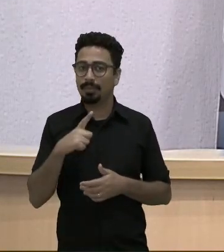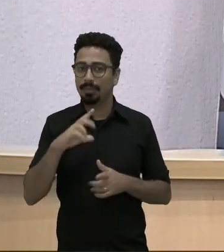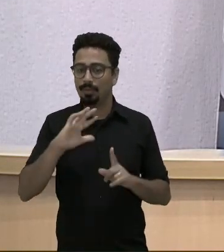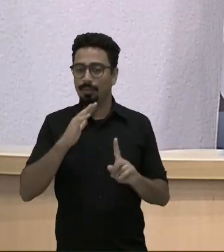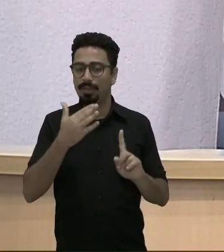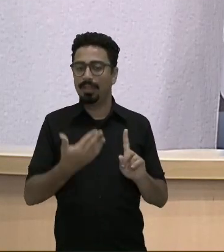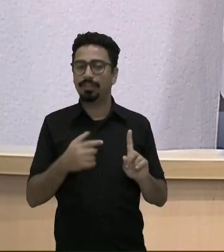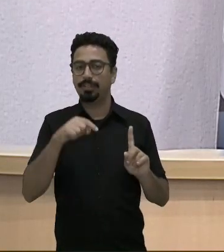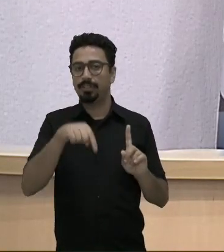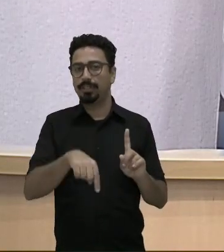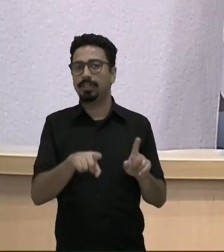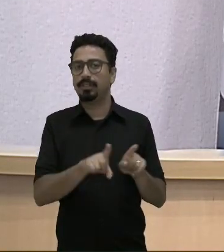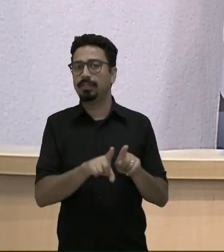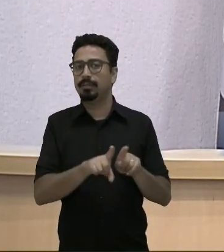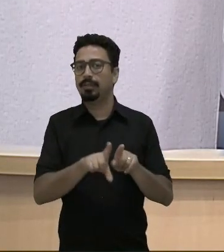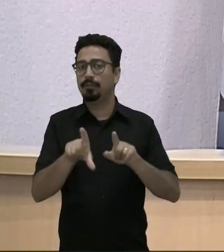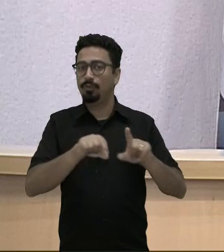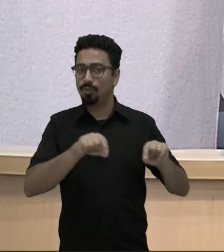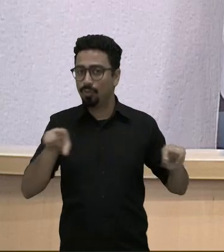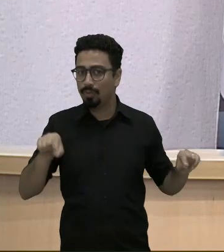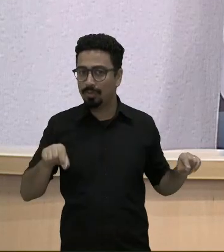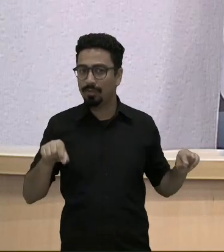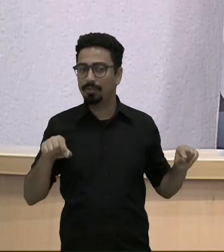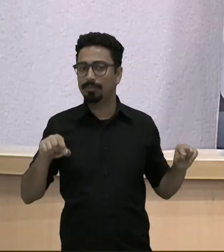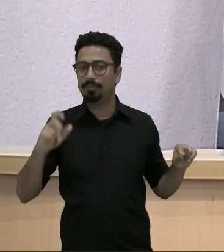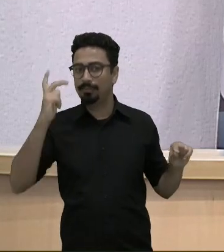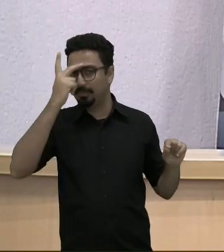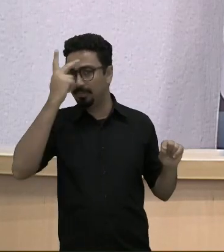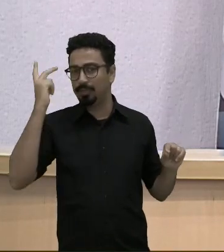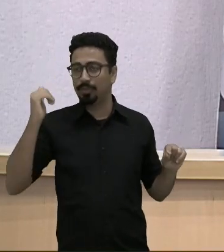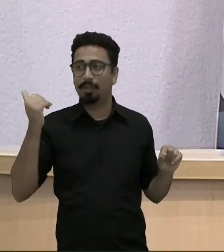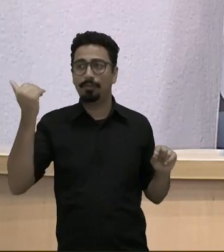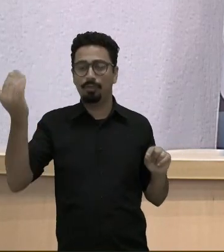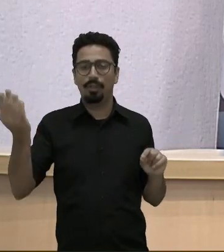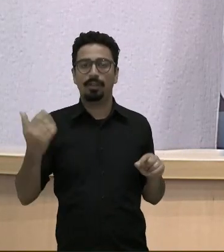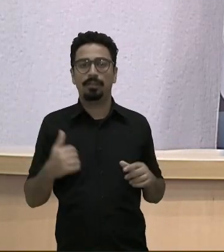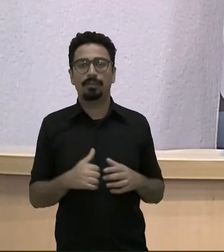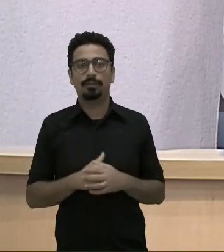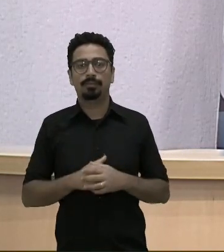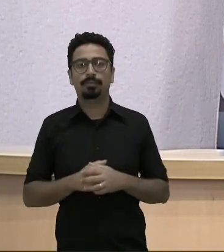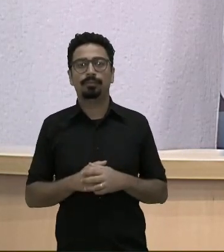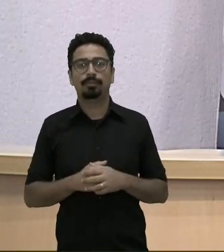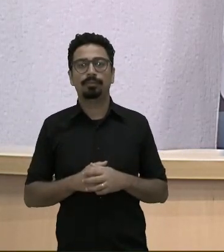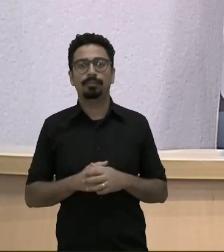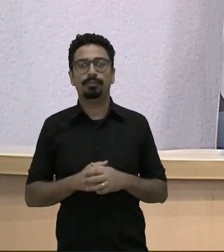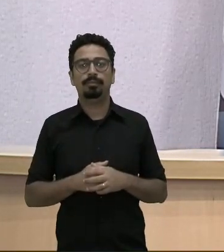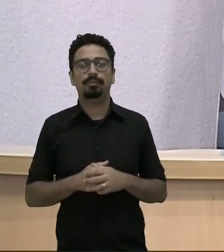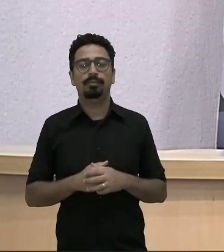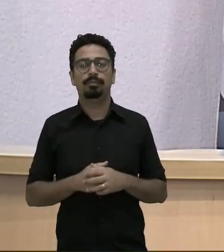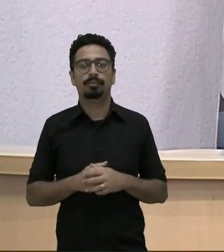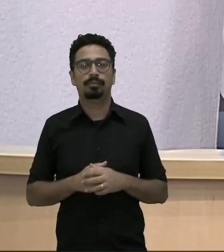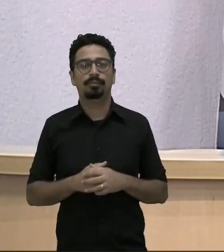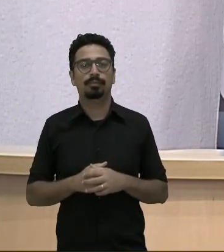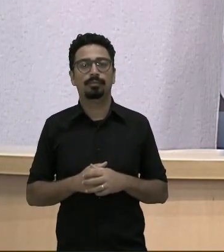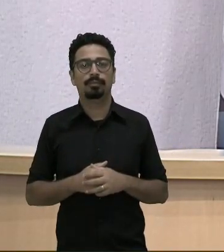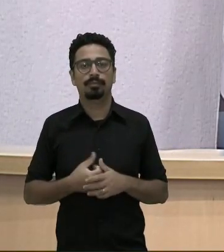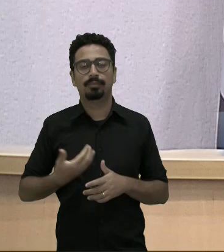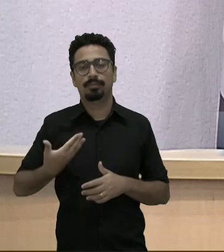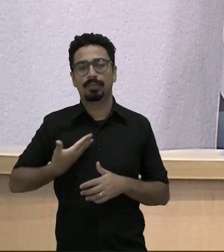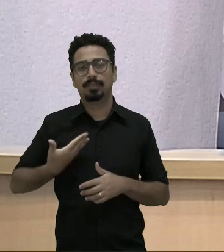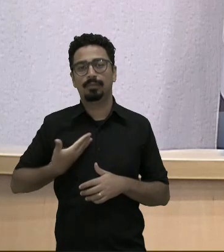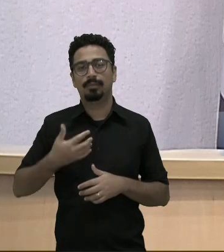aqui que ele foi escolhido por pessoa de fora. Que lá foi o nosso amigo